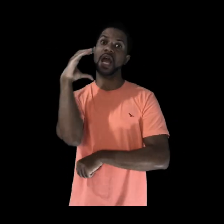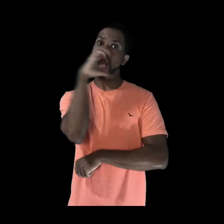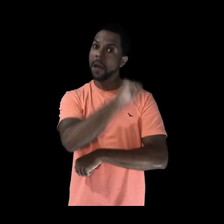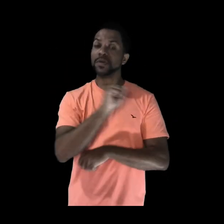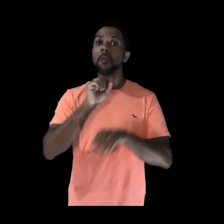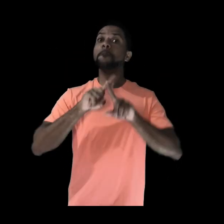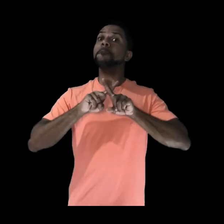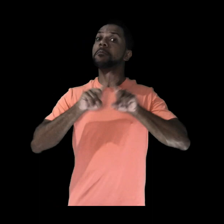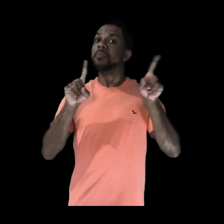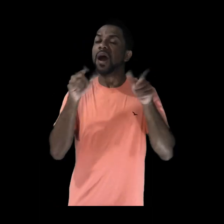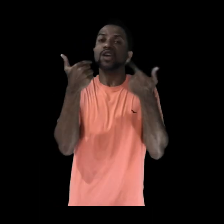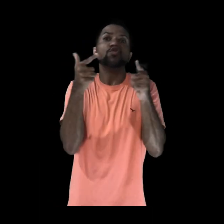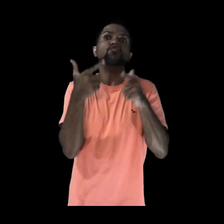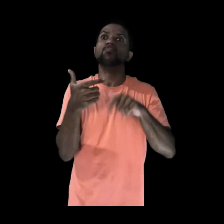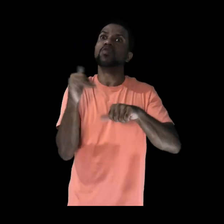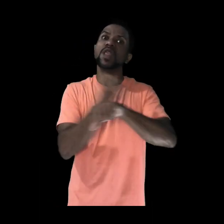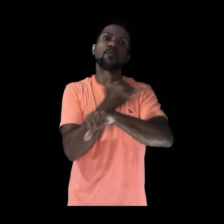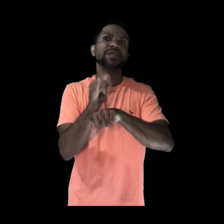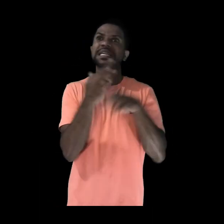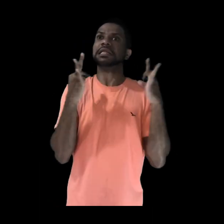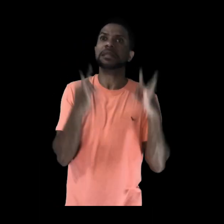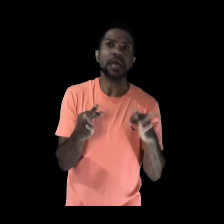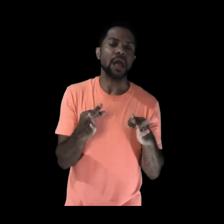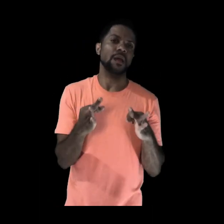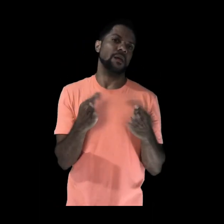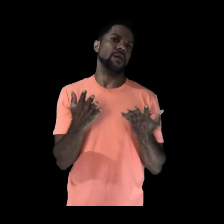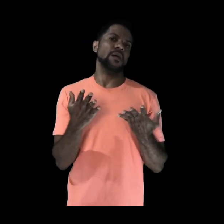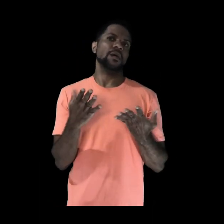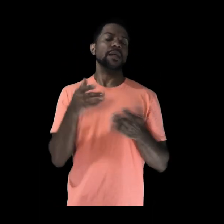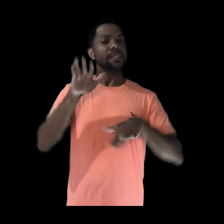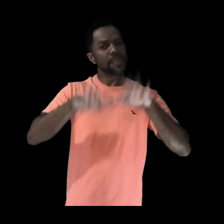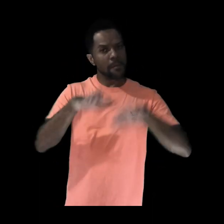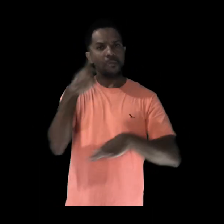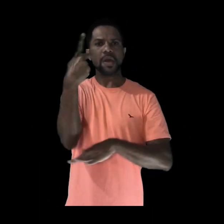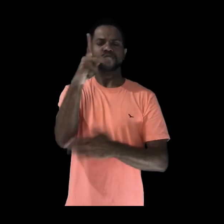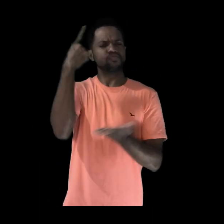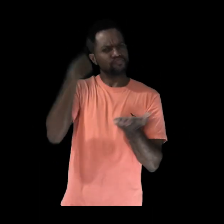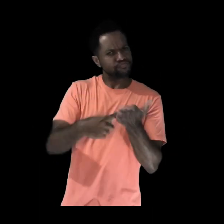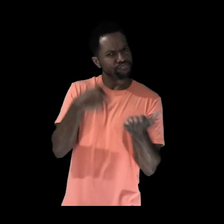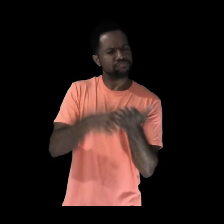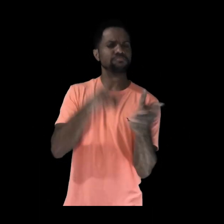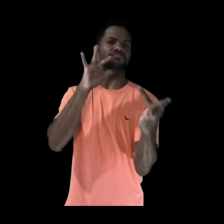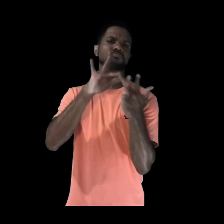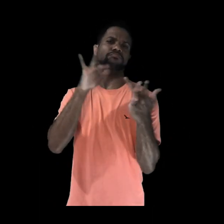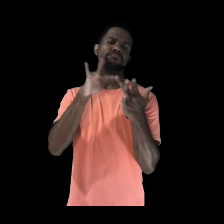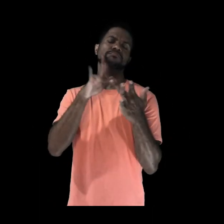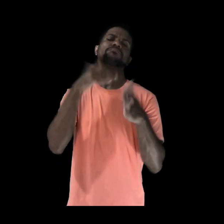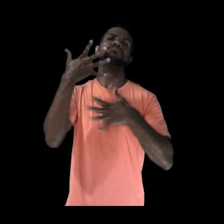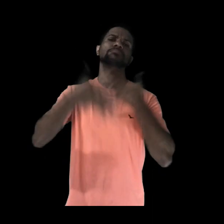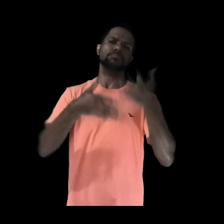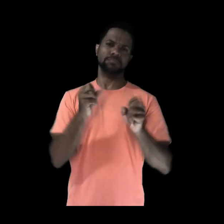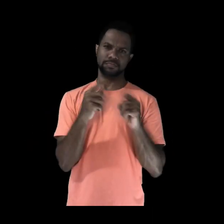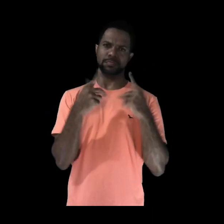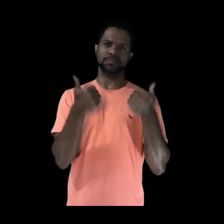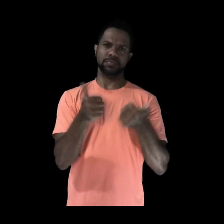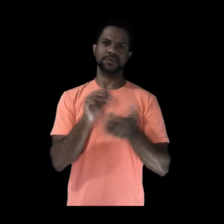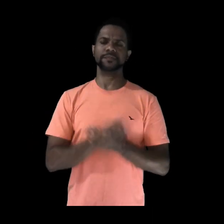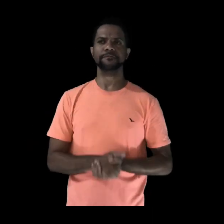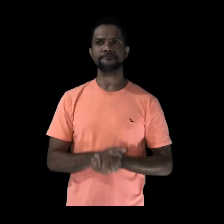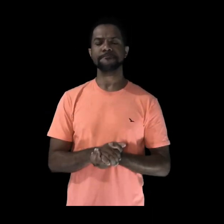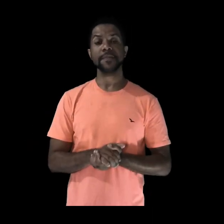aí eu aprendi de uma maneira rápida, mas não tem fórmula para isso, depende da sua dedicação e do seu contato com a